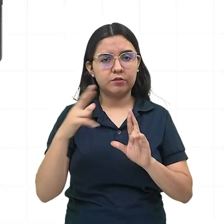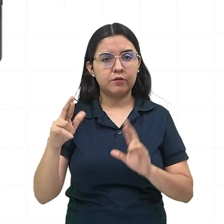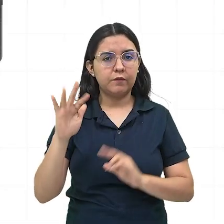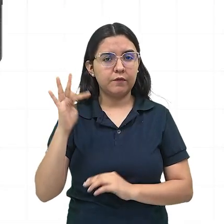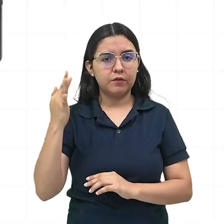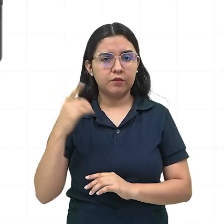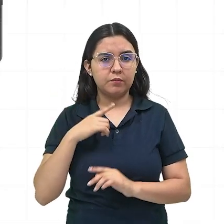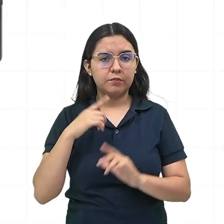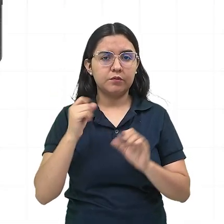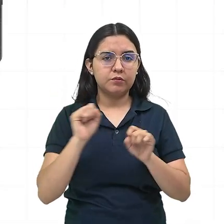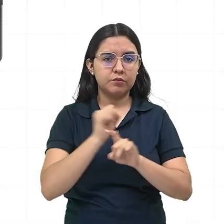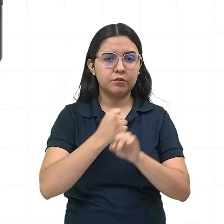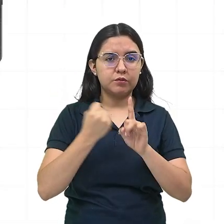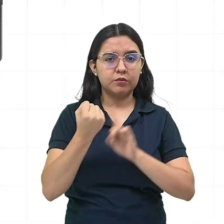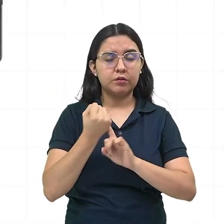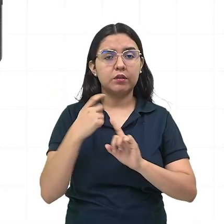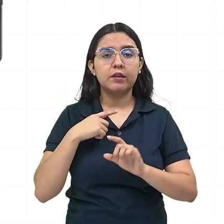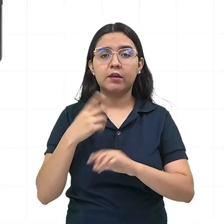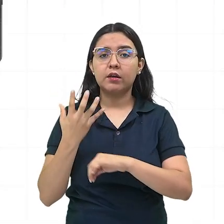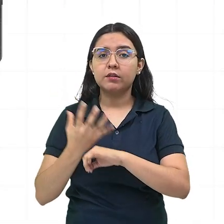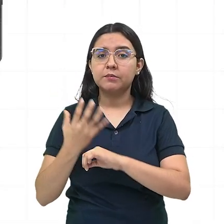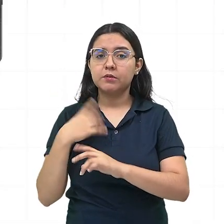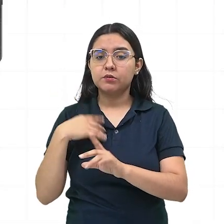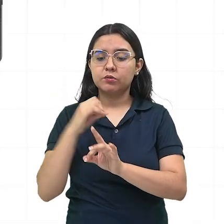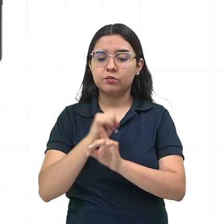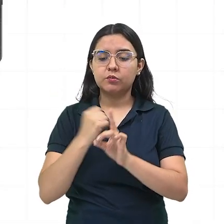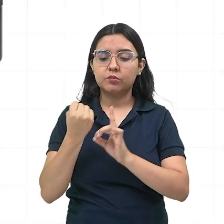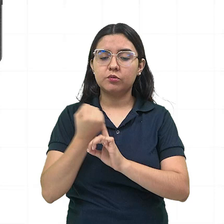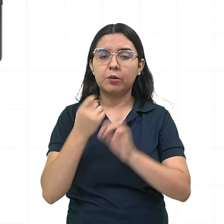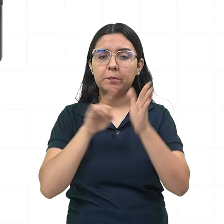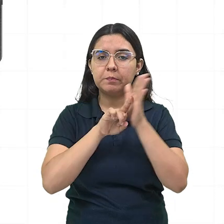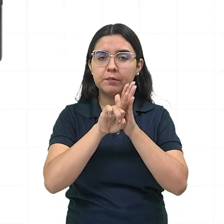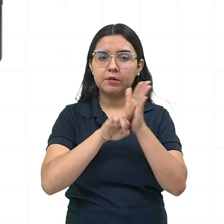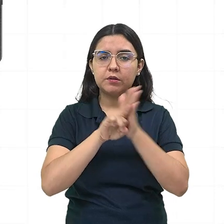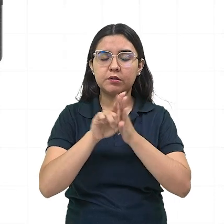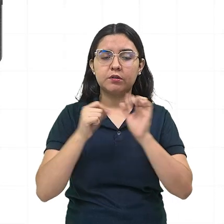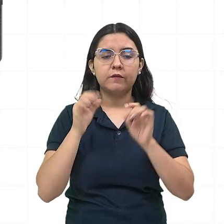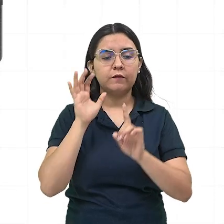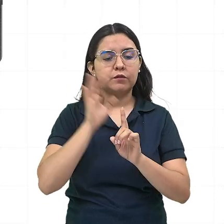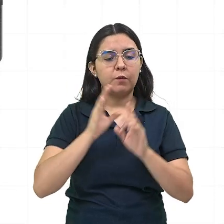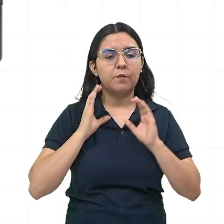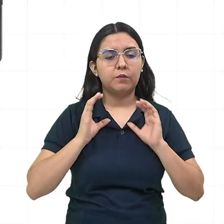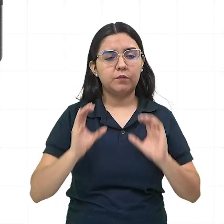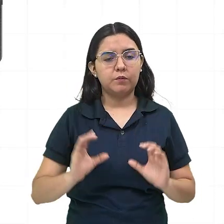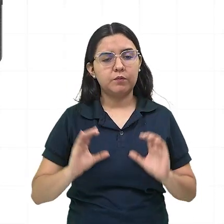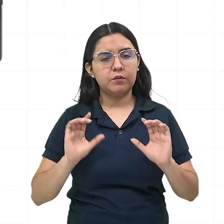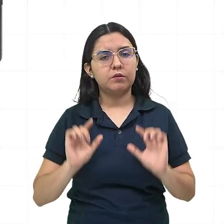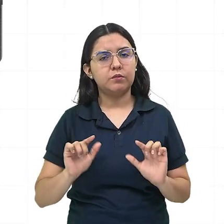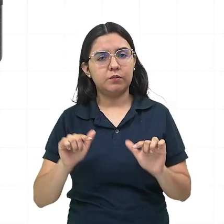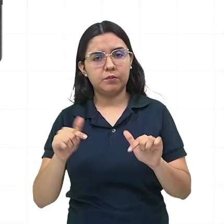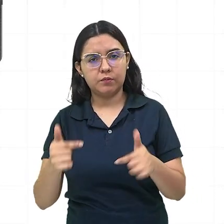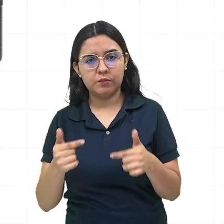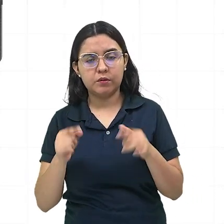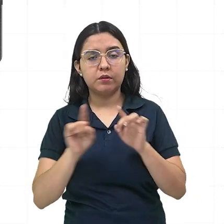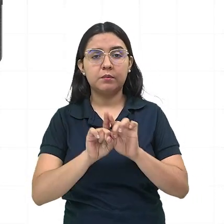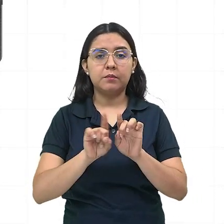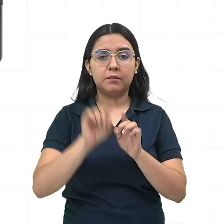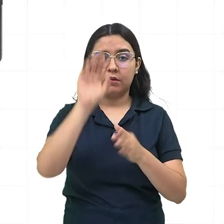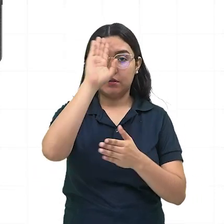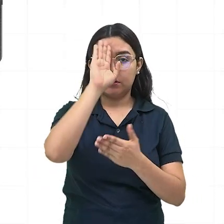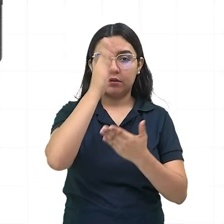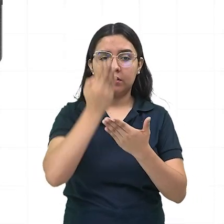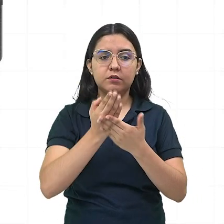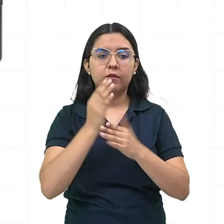social estudado pela sociologia. Ela vai influenciar comportamentos, atitudes e crenças que